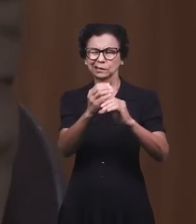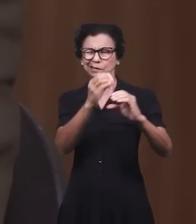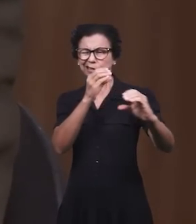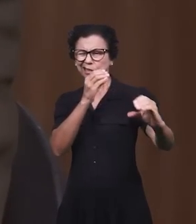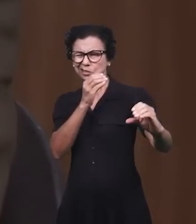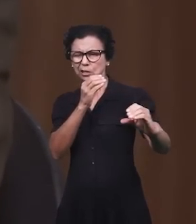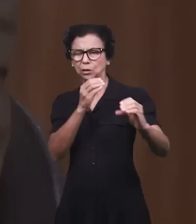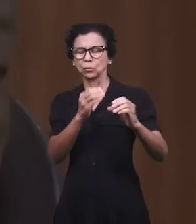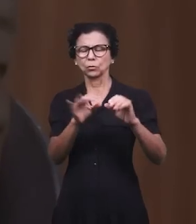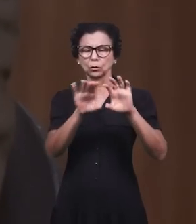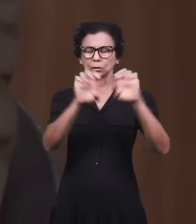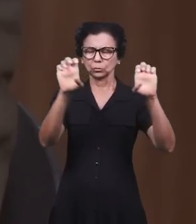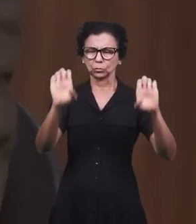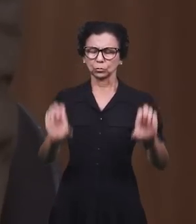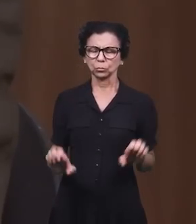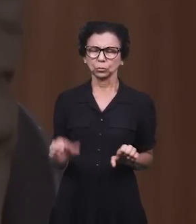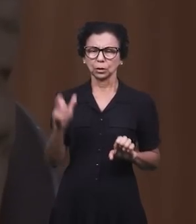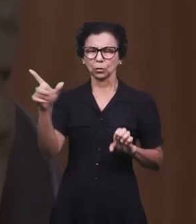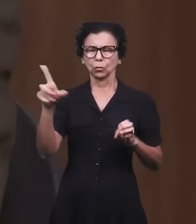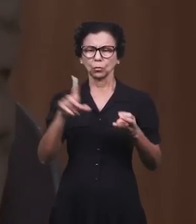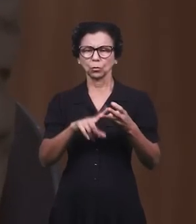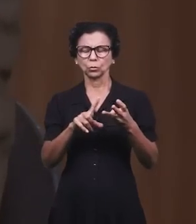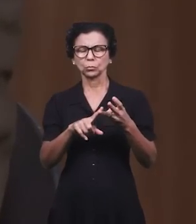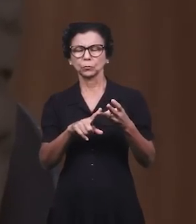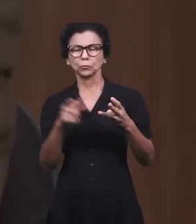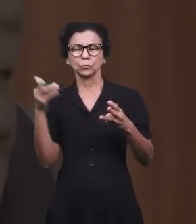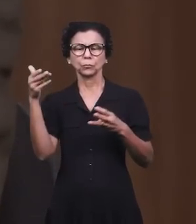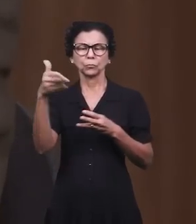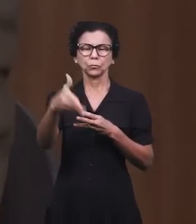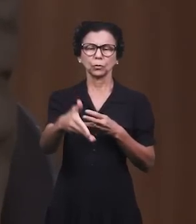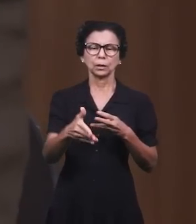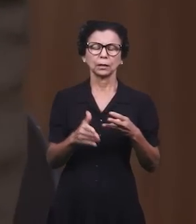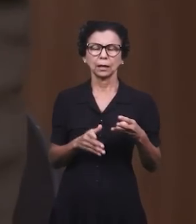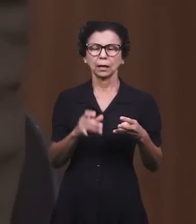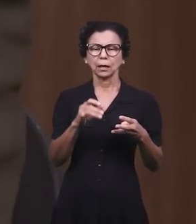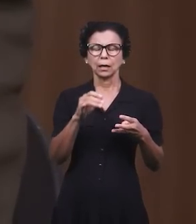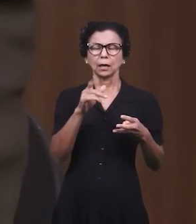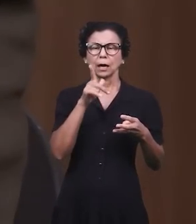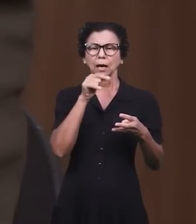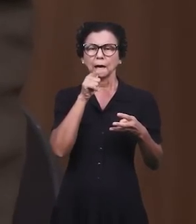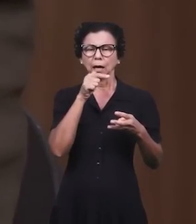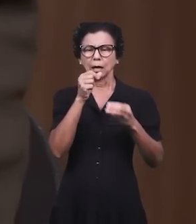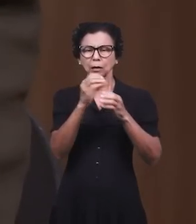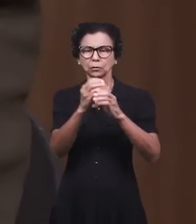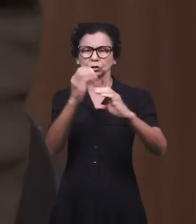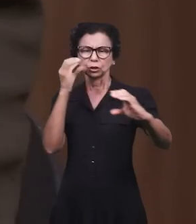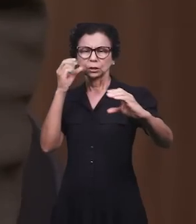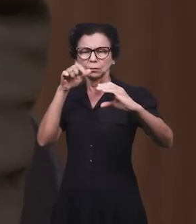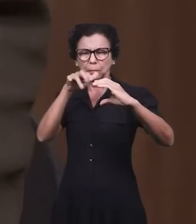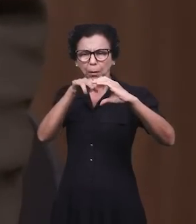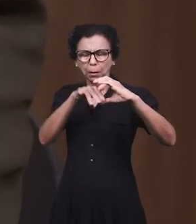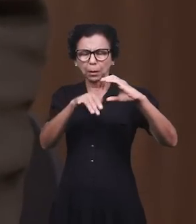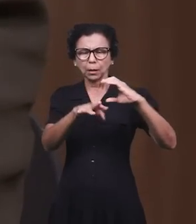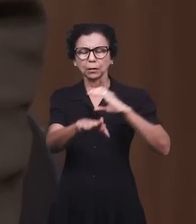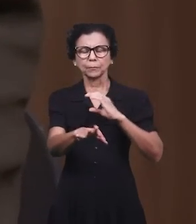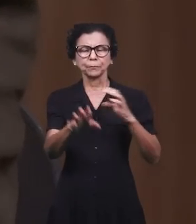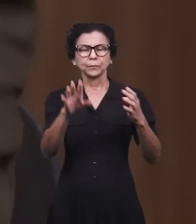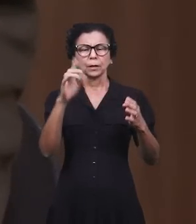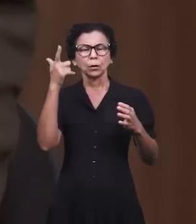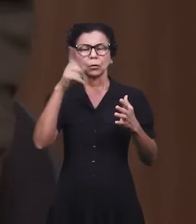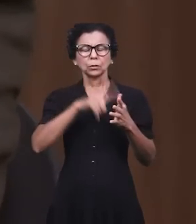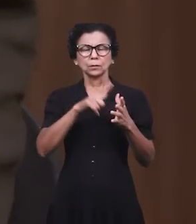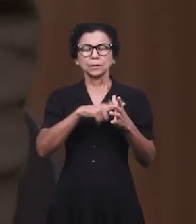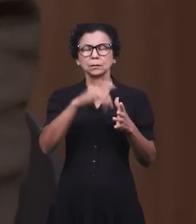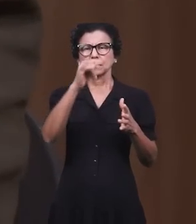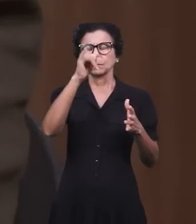fez a estrutura, alguém foi lá e fez o hidrossanitário, Exatamente. que é a parte de cano, o outro foi lá e fez o elétrico, o outro foi